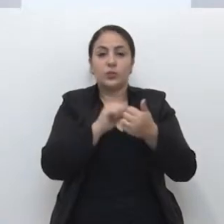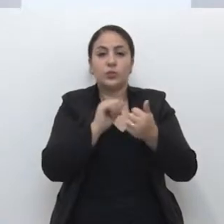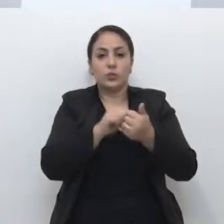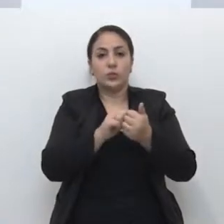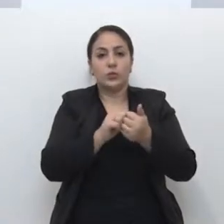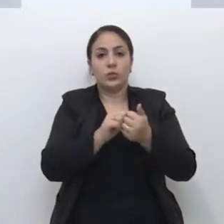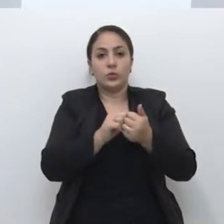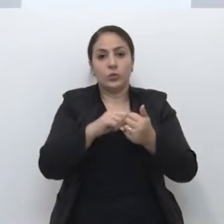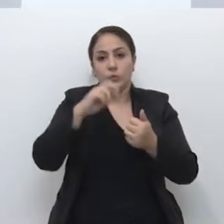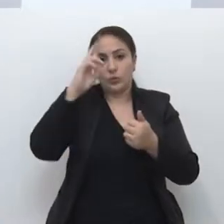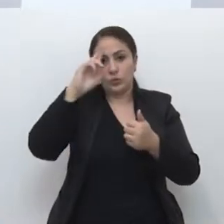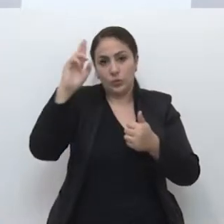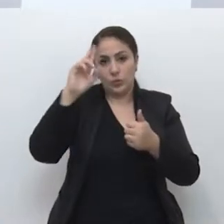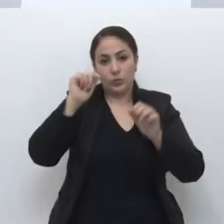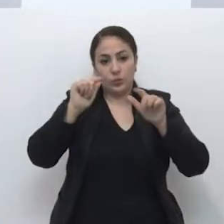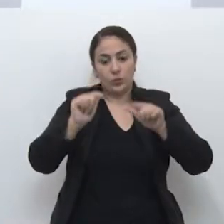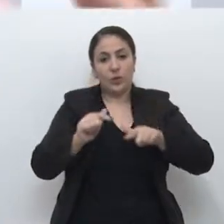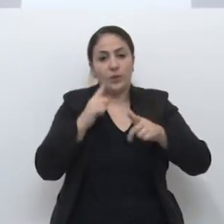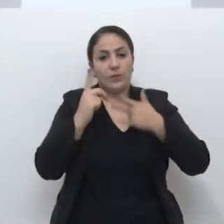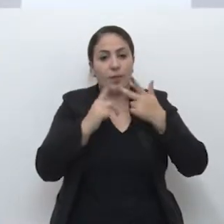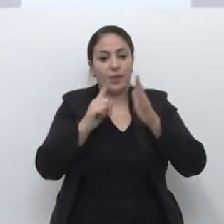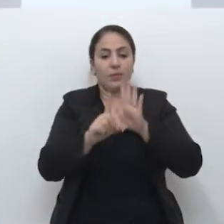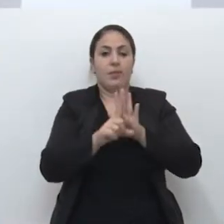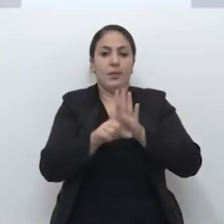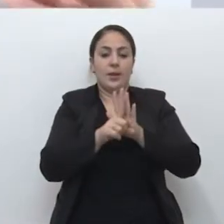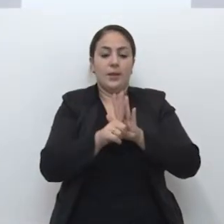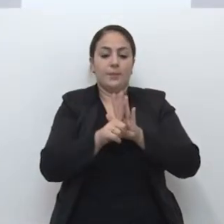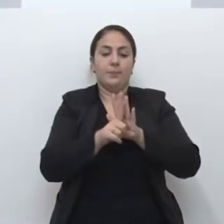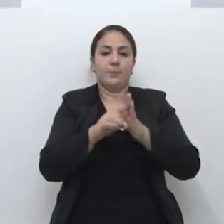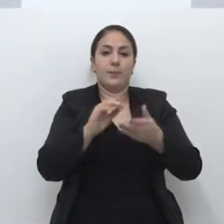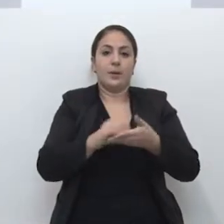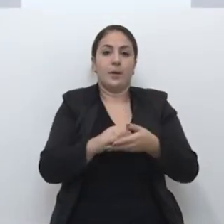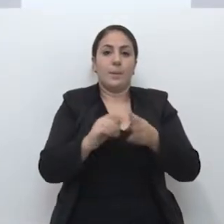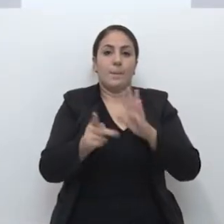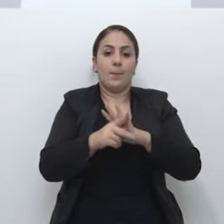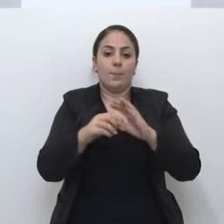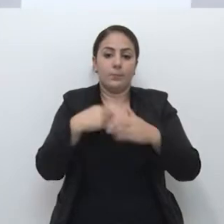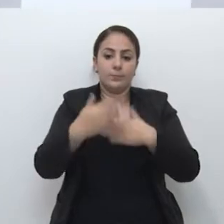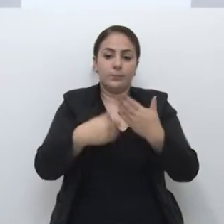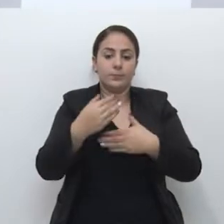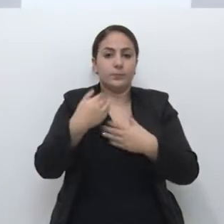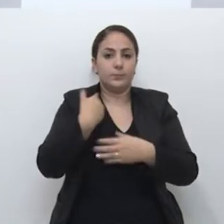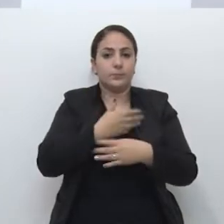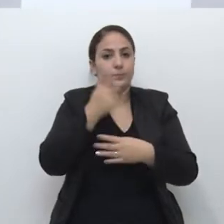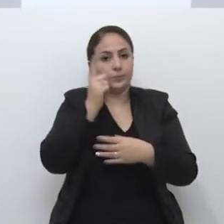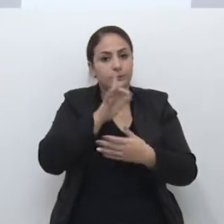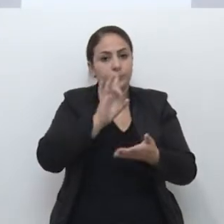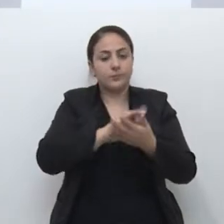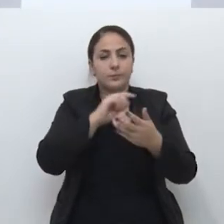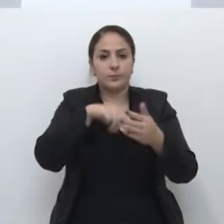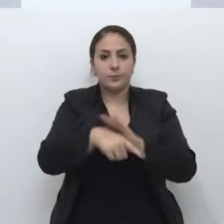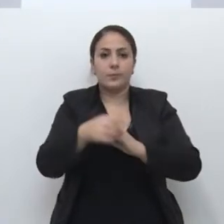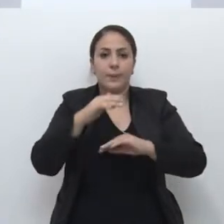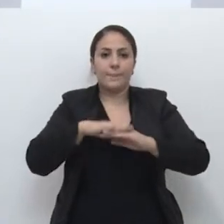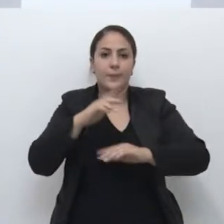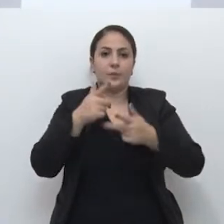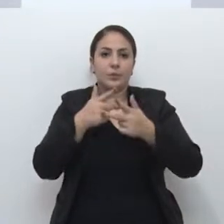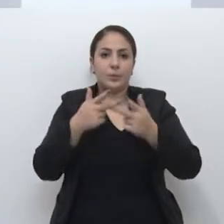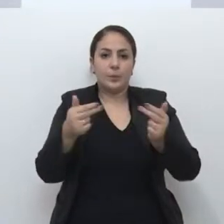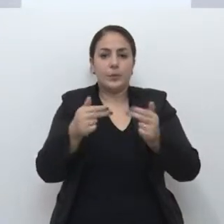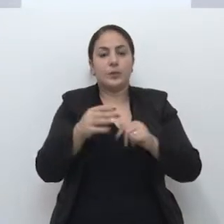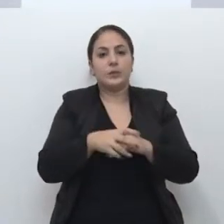os proprietários desses estabelecimentos, falar da lei, conversar com os setores envolvidos para que a gente possa implementar mais uma